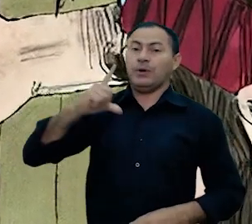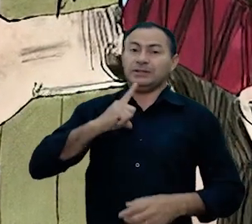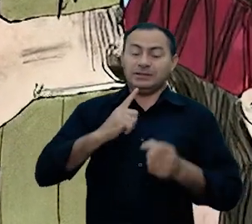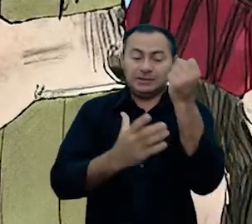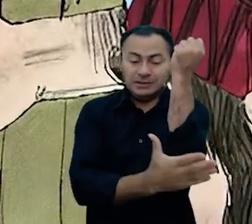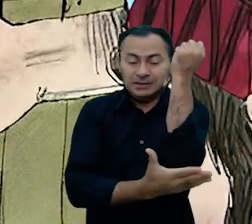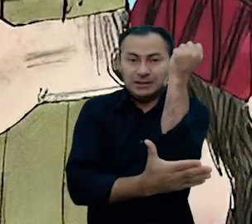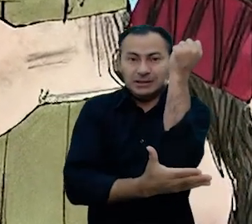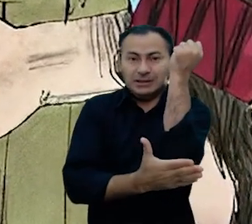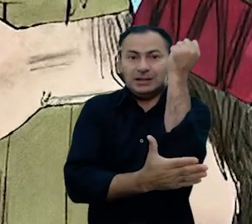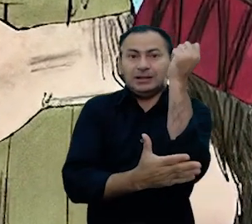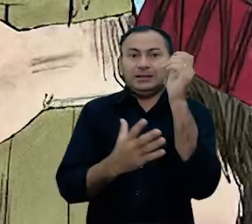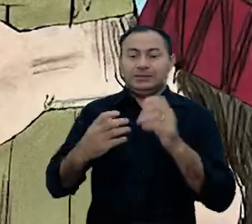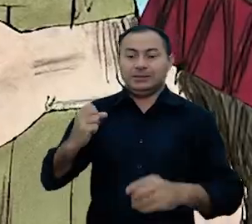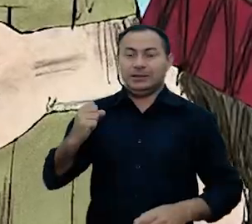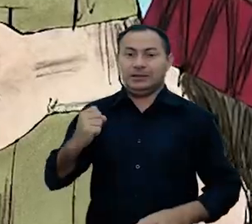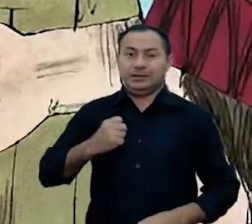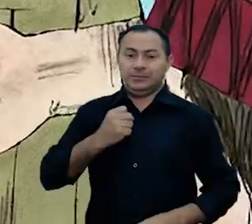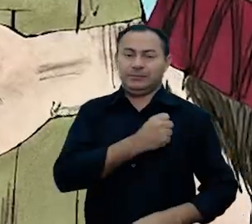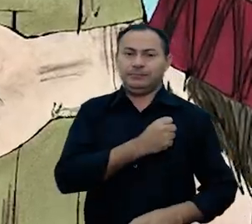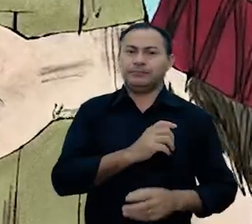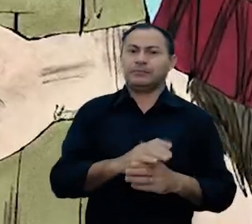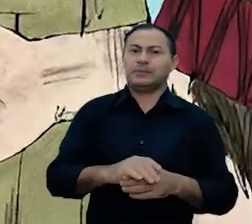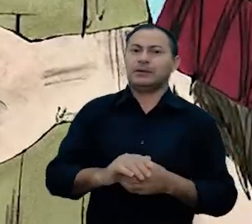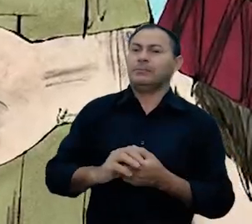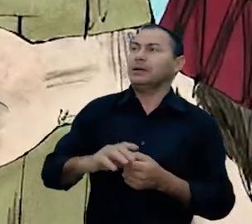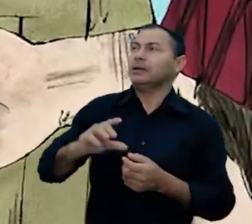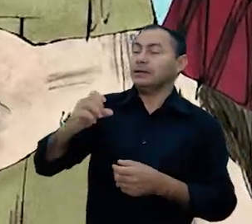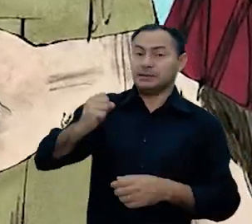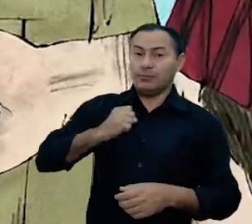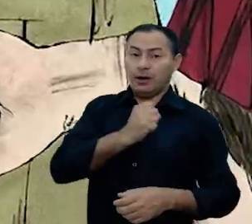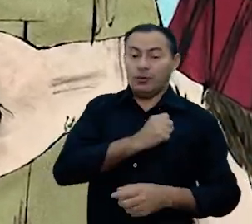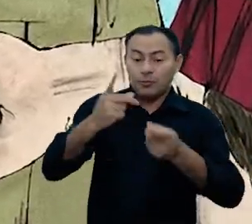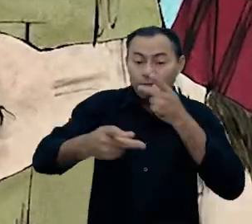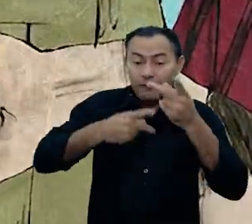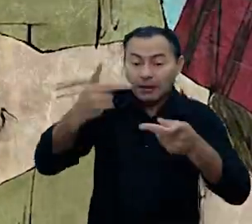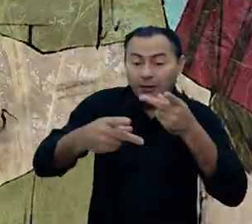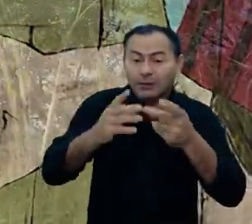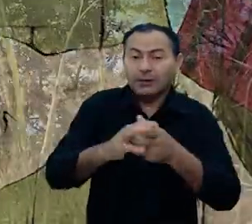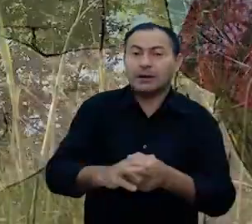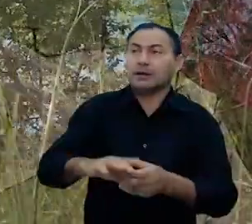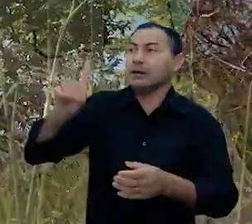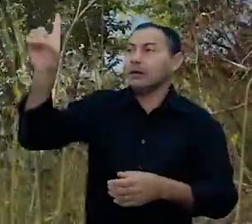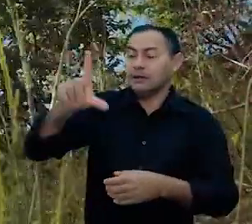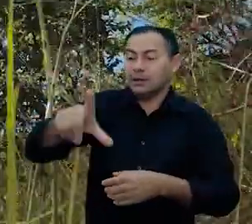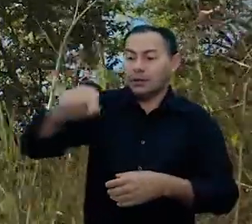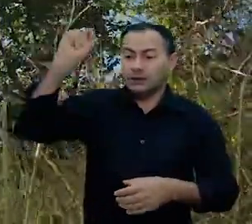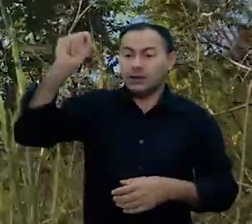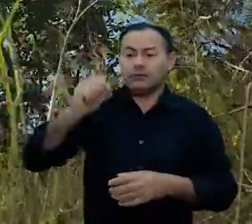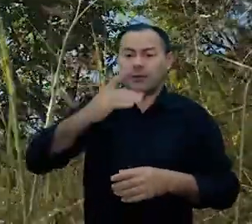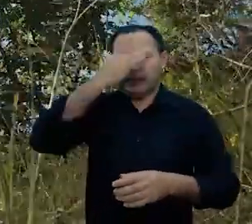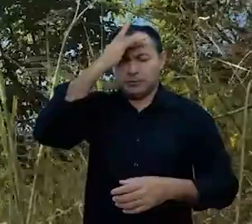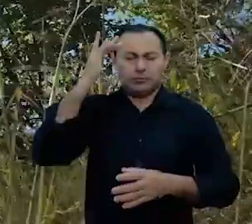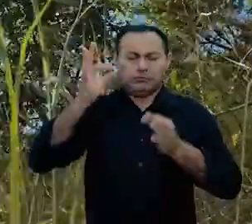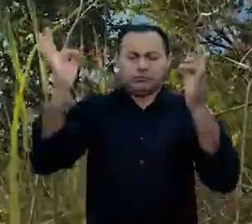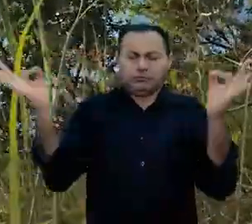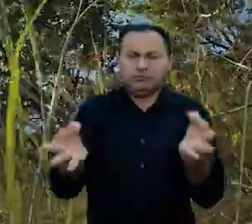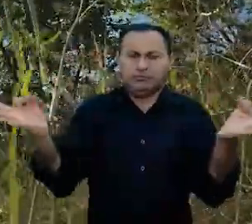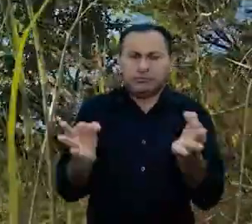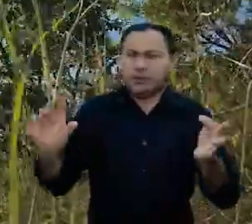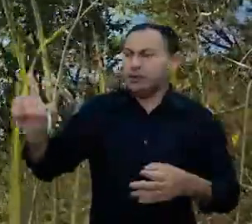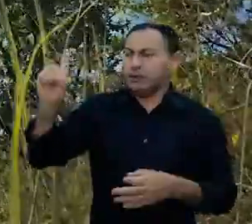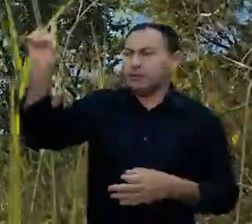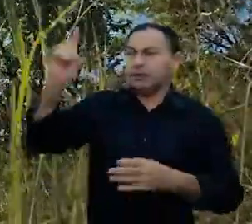Samuel, o profeta, havia dito que Deus tinha encontrado um homem melhor que ele, um homem com o coração segundo a vontade de Deus,